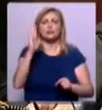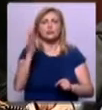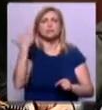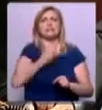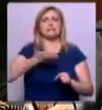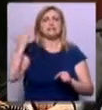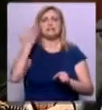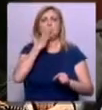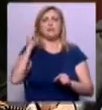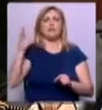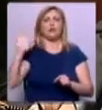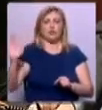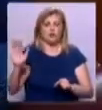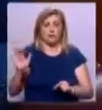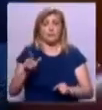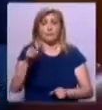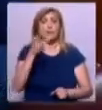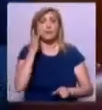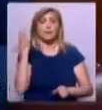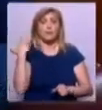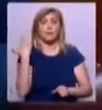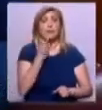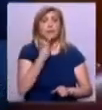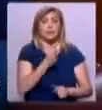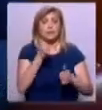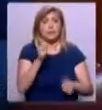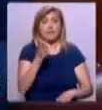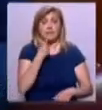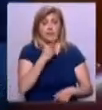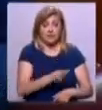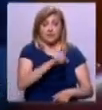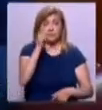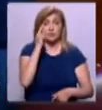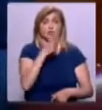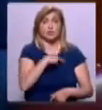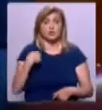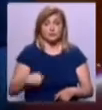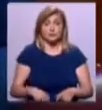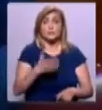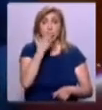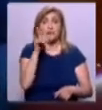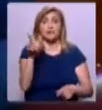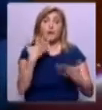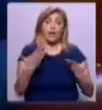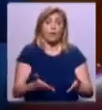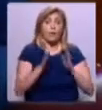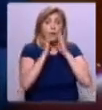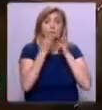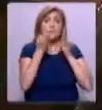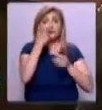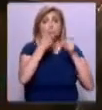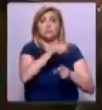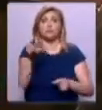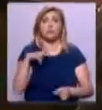trás. O que o Dr. António Costa, e bem, disse aos chineses, acaba por confessar agora aos